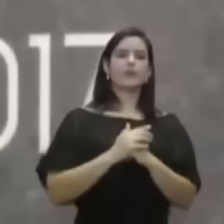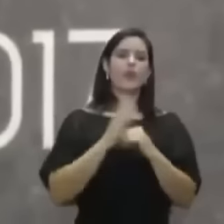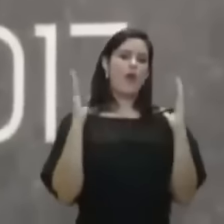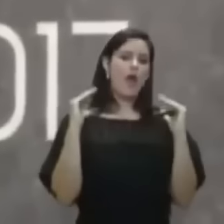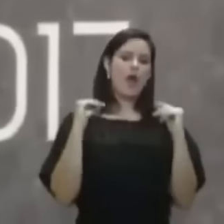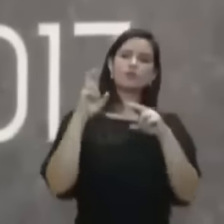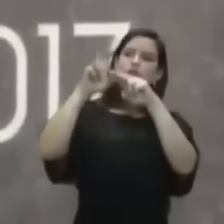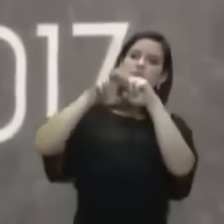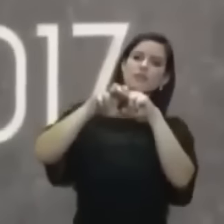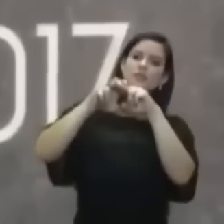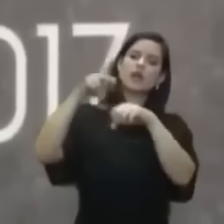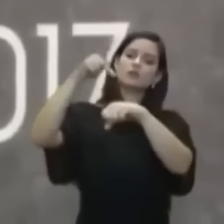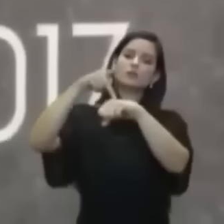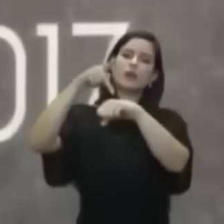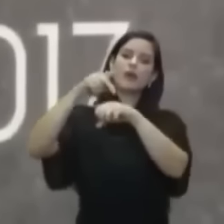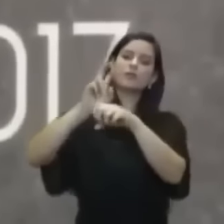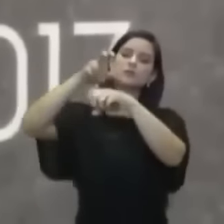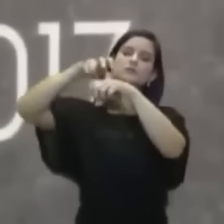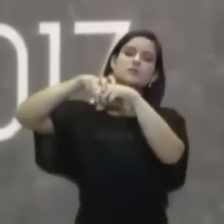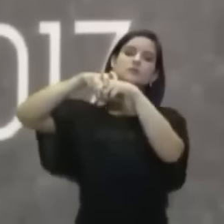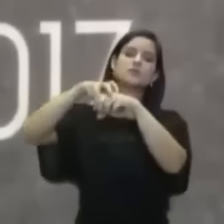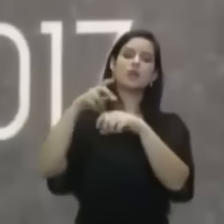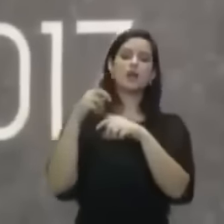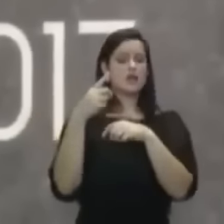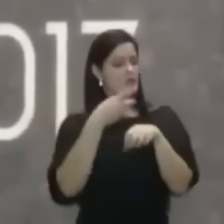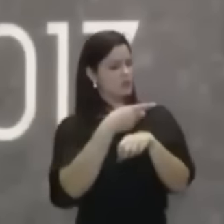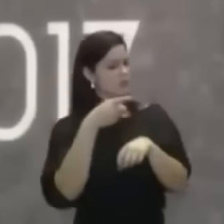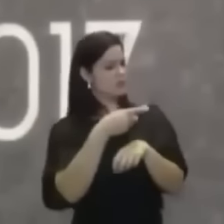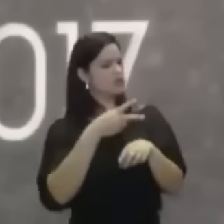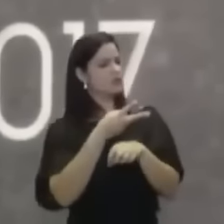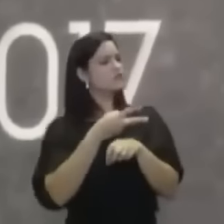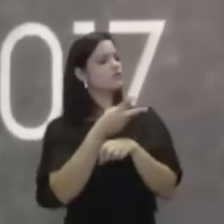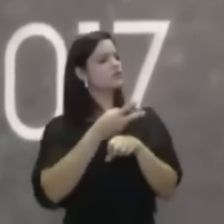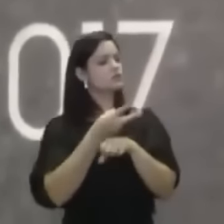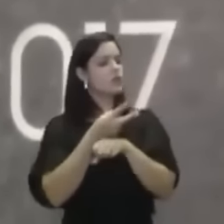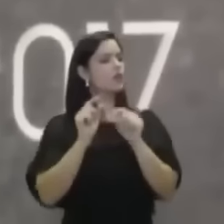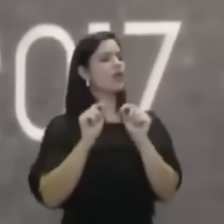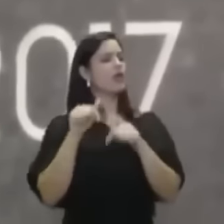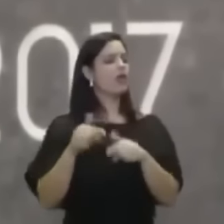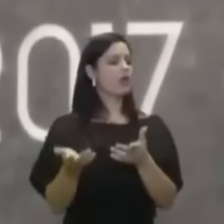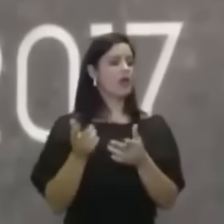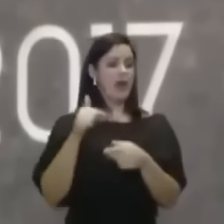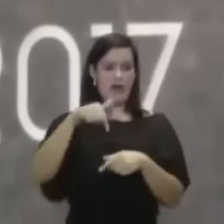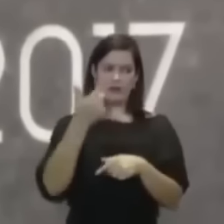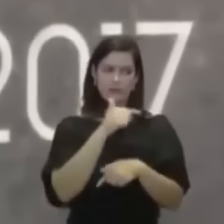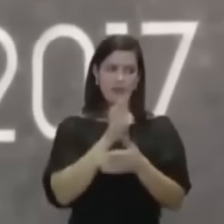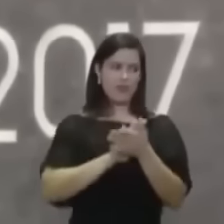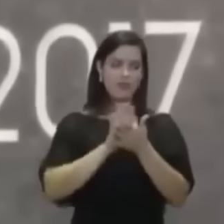que é que vocês vieram fazer aqui? Procurar entre os mortos aquele que está vivo. Ele não está mais aqui não, ele